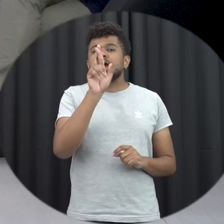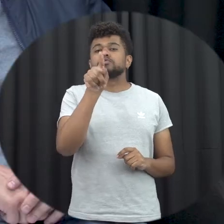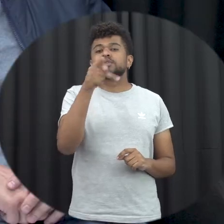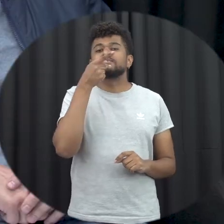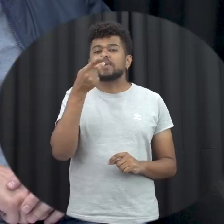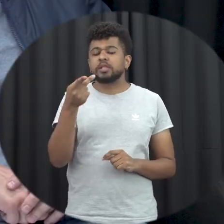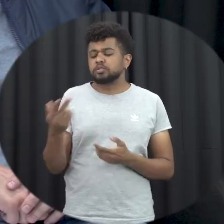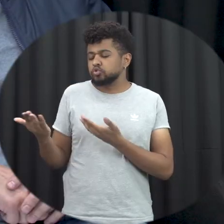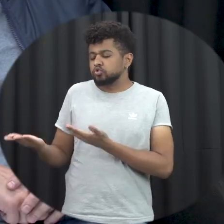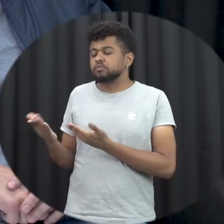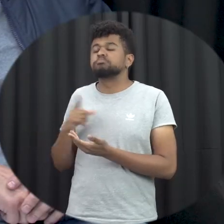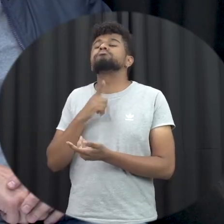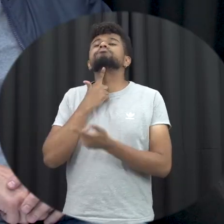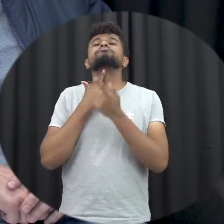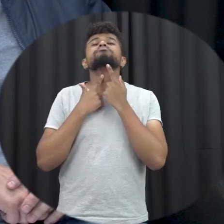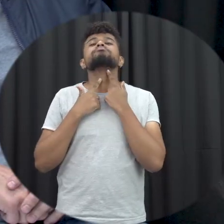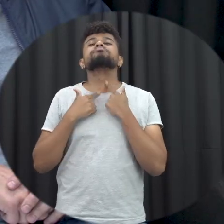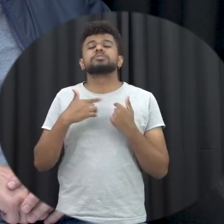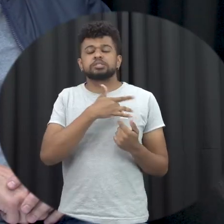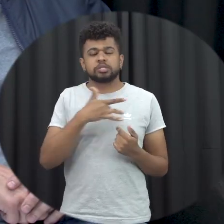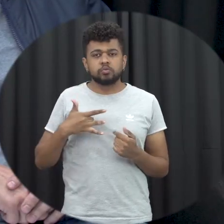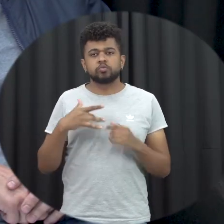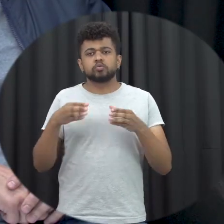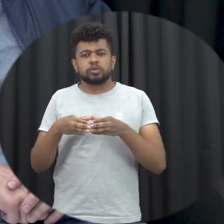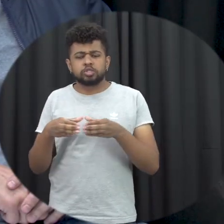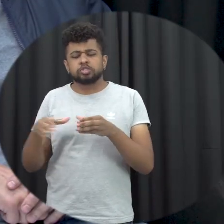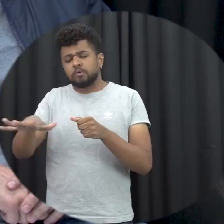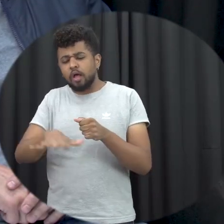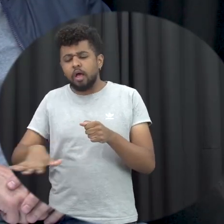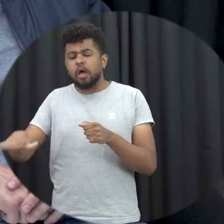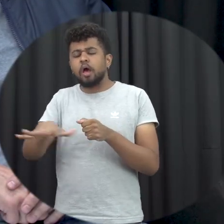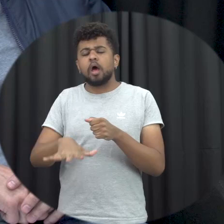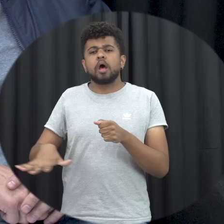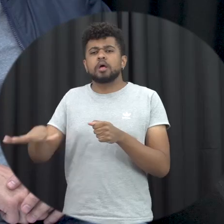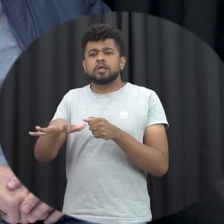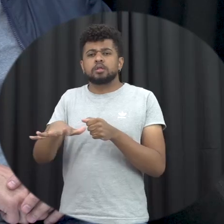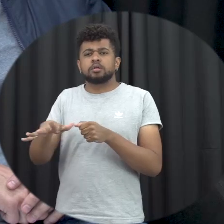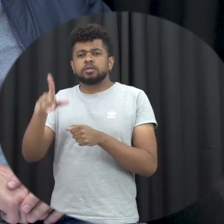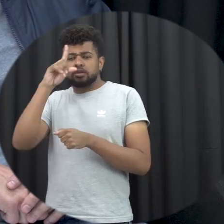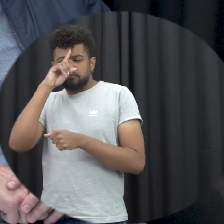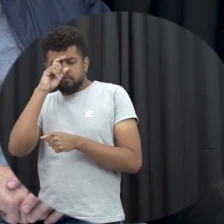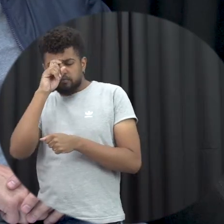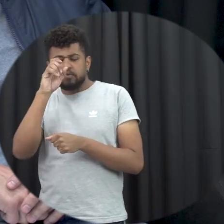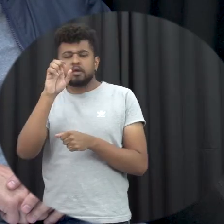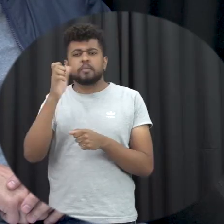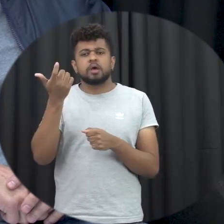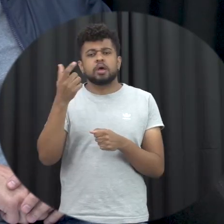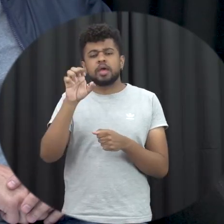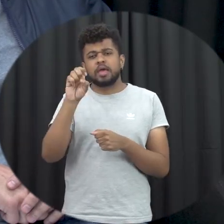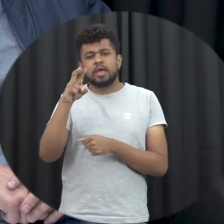jovens que se interessam pela saúde coletiva, em toda a área de enfermagem, inclusive? Que recado que você deixa para eles em termos